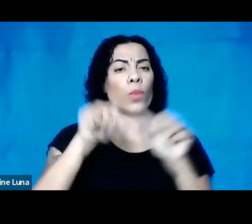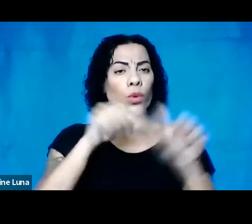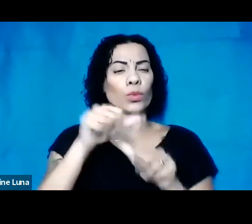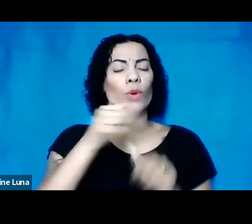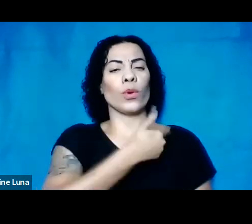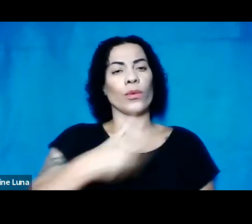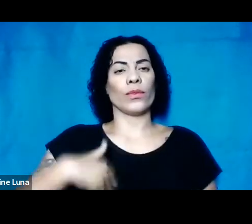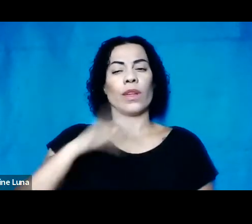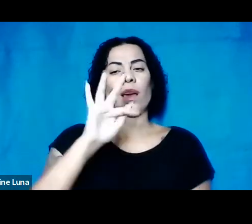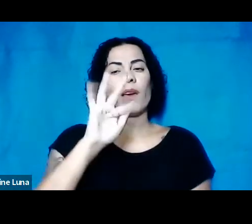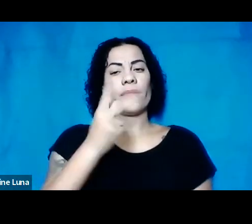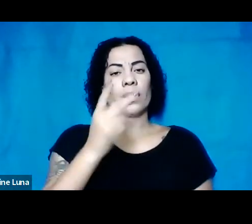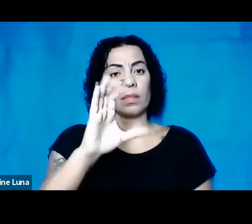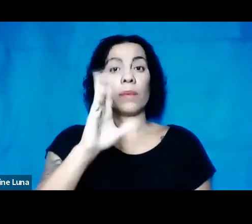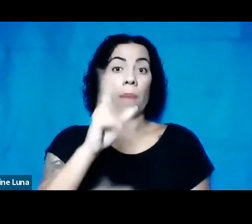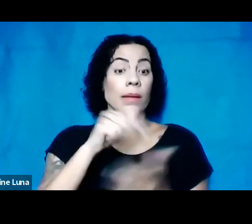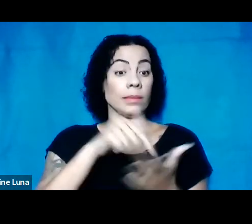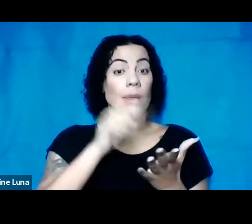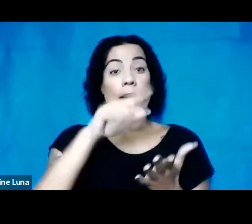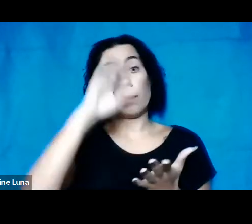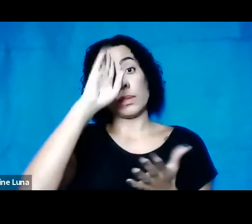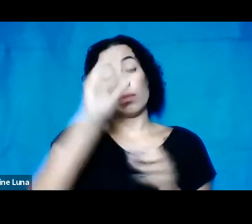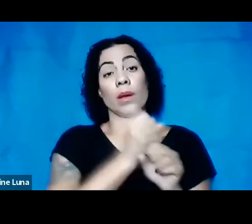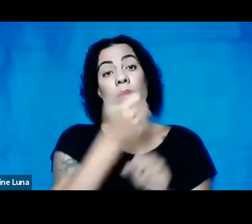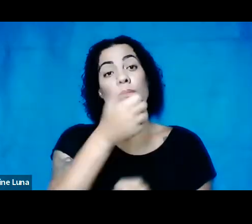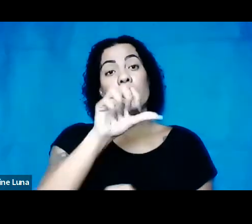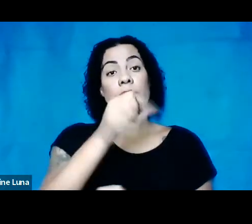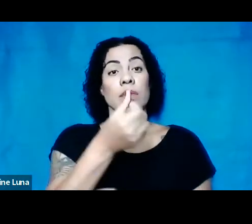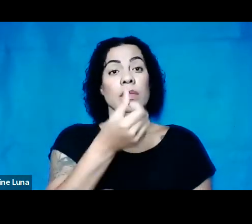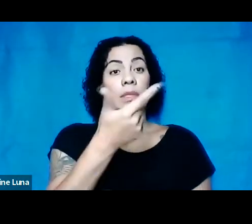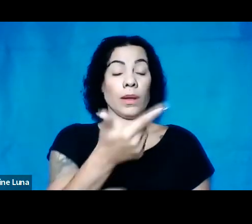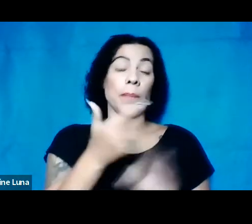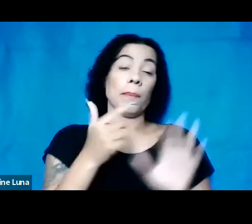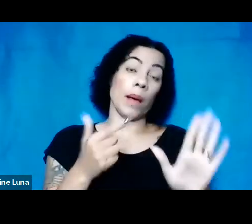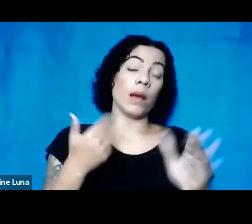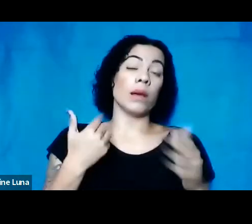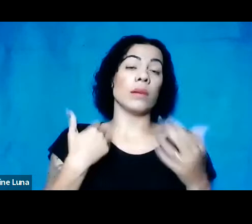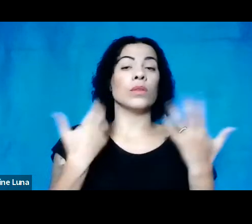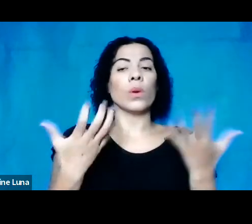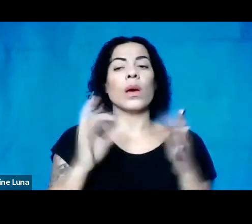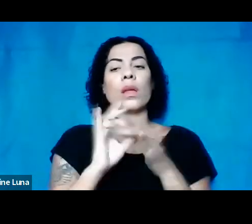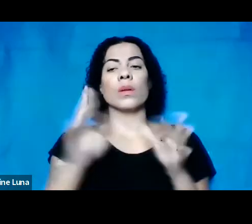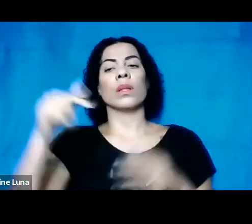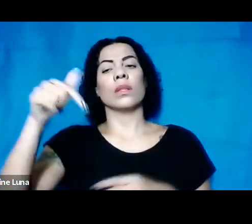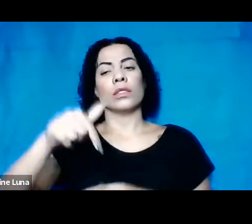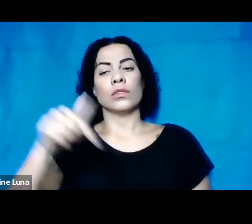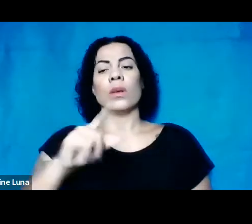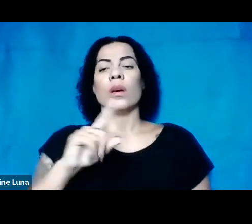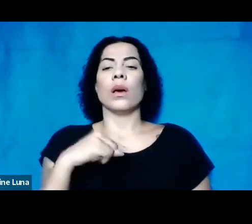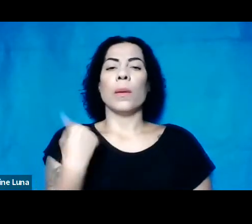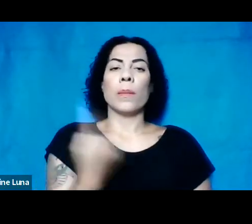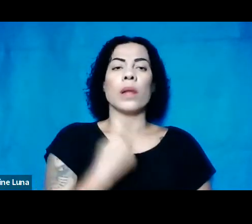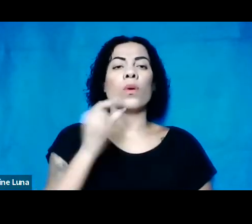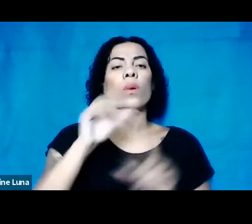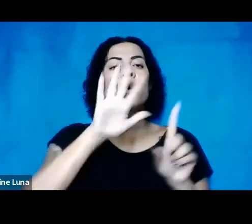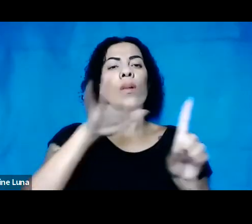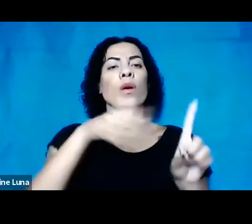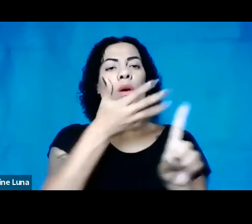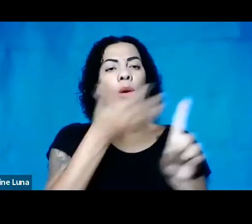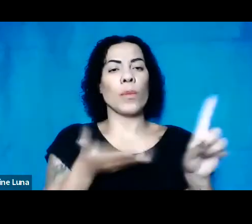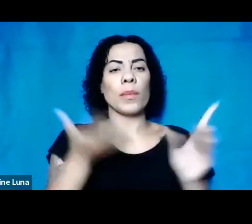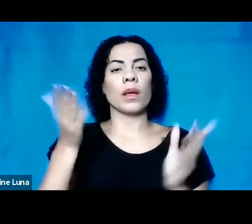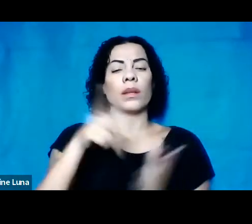de 62. Mas, apesar disso tudo, queria deixar aqui que a gente, em homenagem à Kátia,